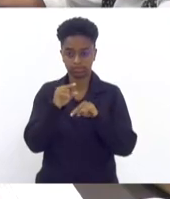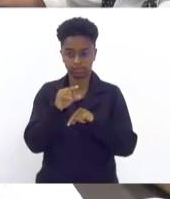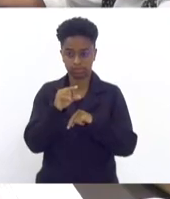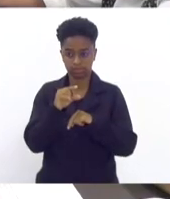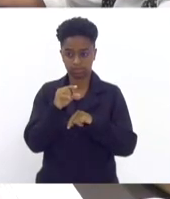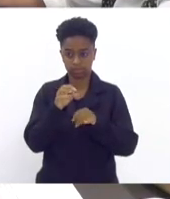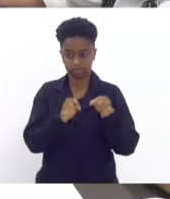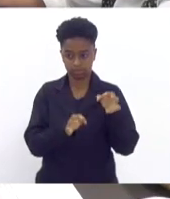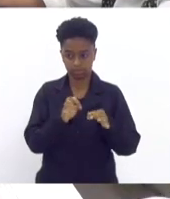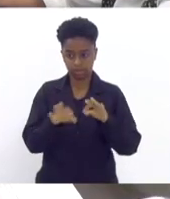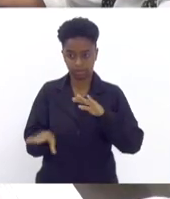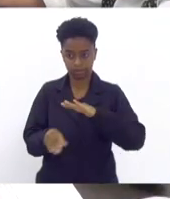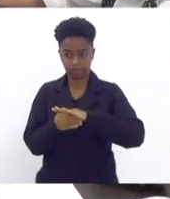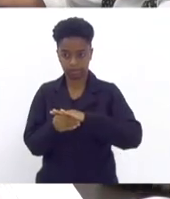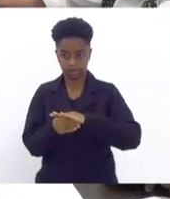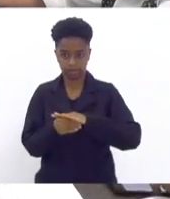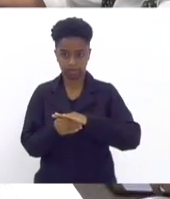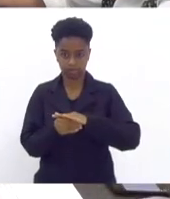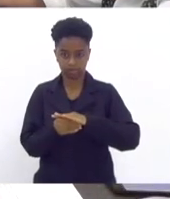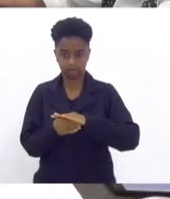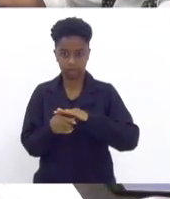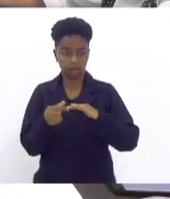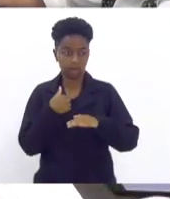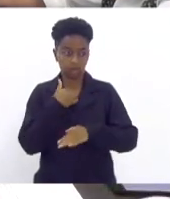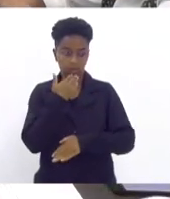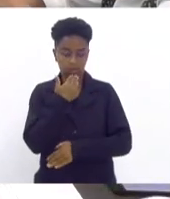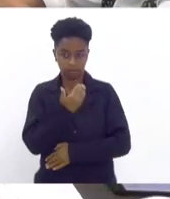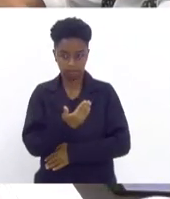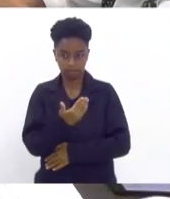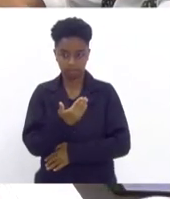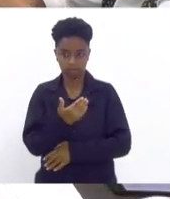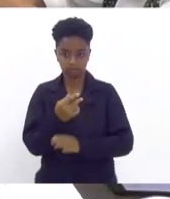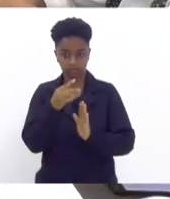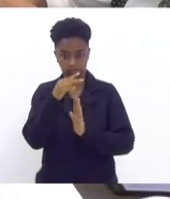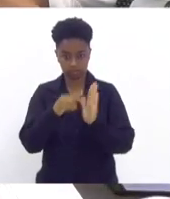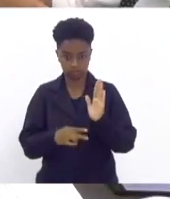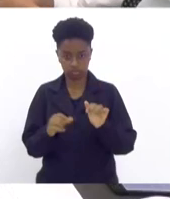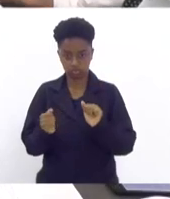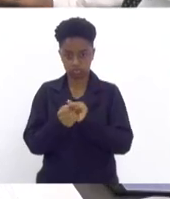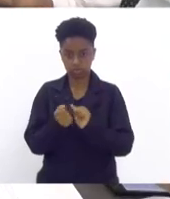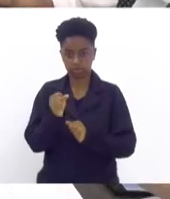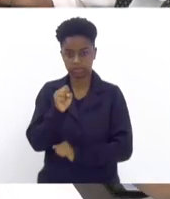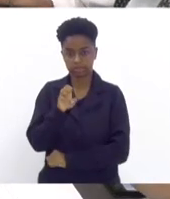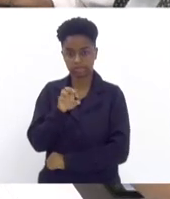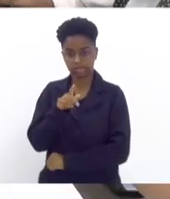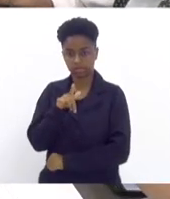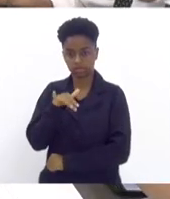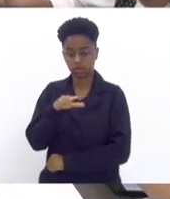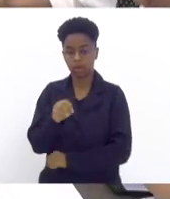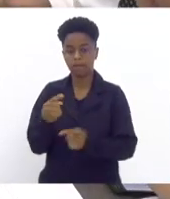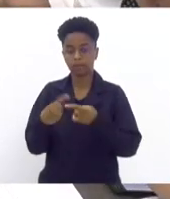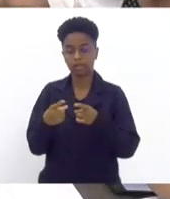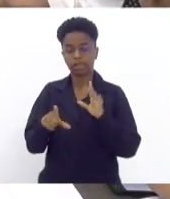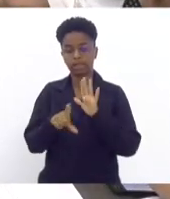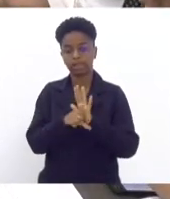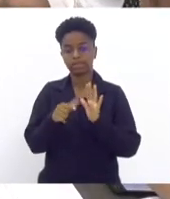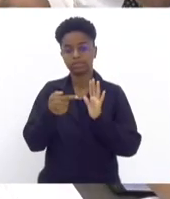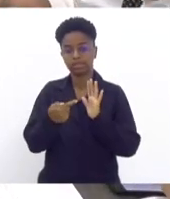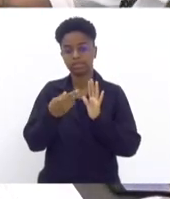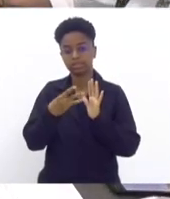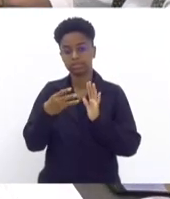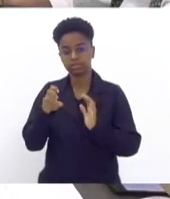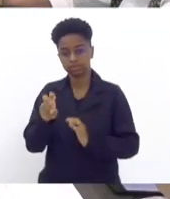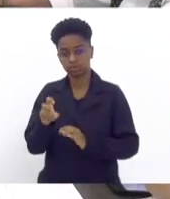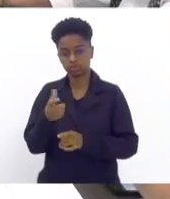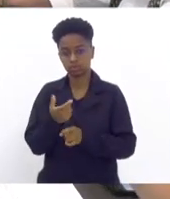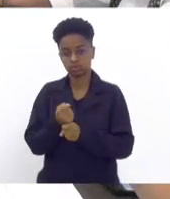tá, presidente? Tá, eu peço vista conjunta com o deputado doutor Serginho, porque a lei 7.035 de 2015 já